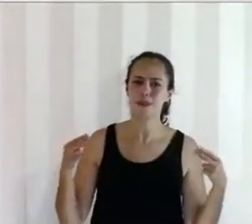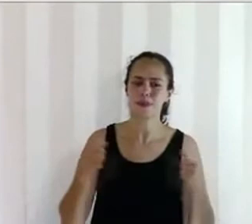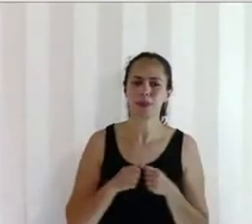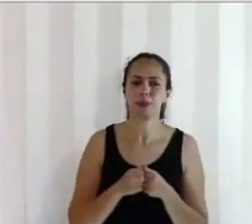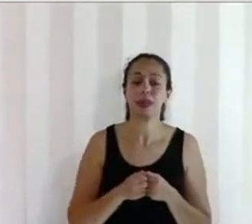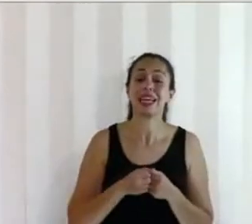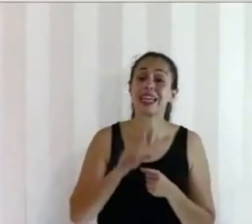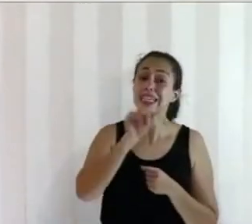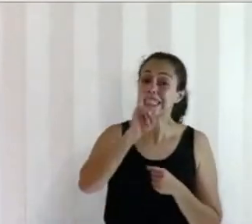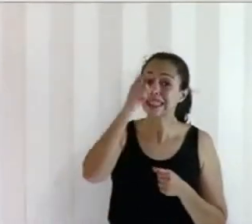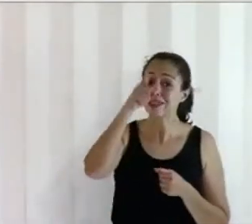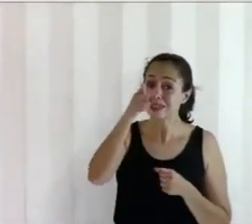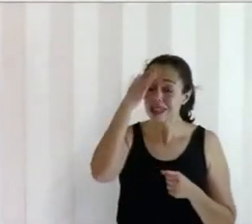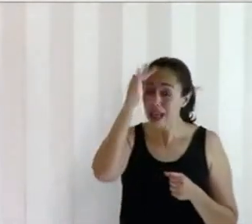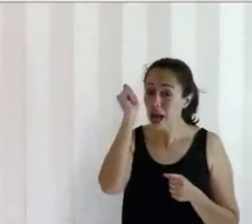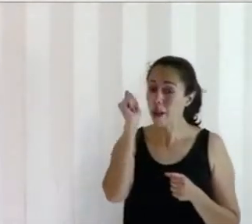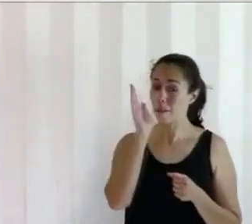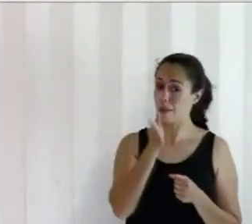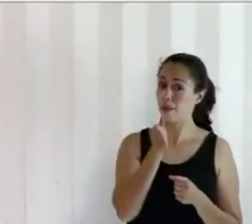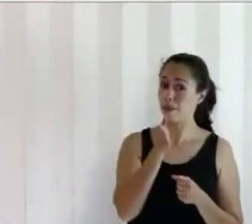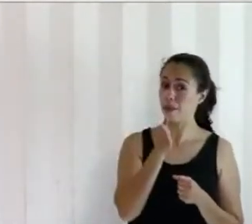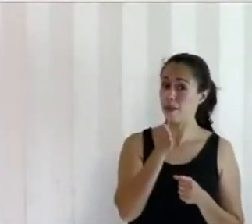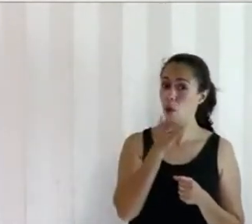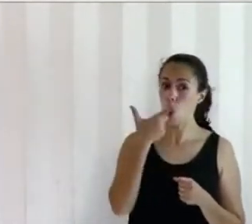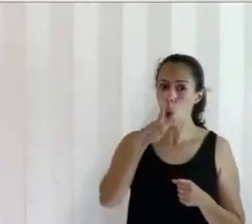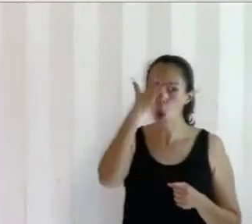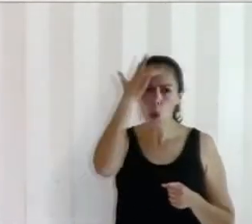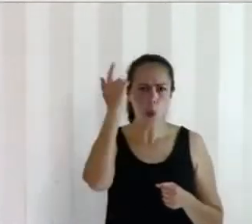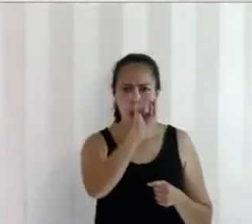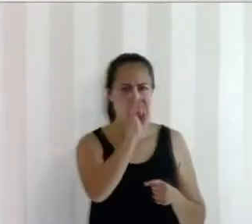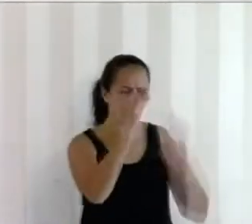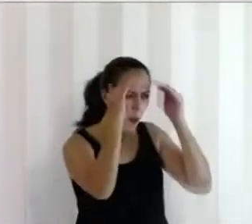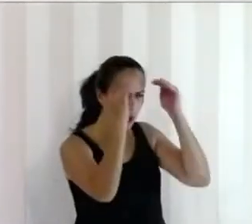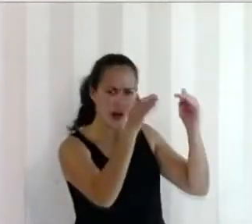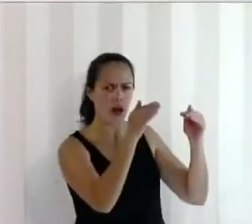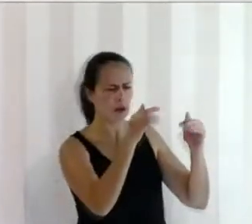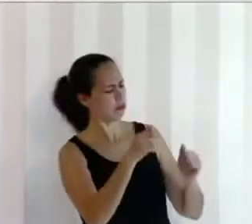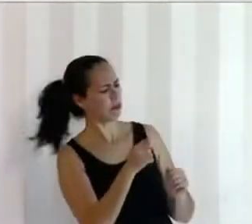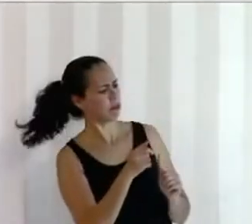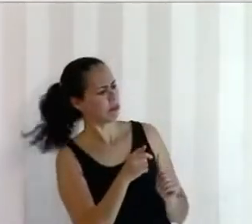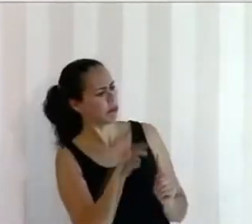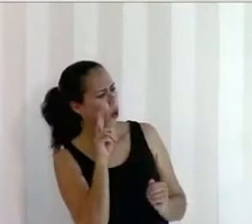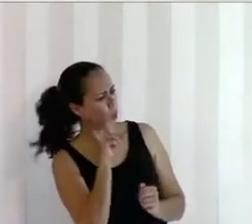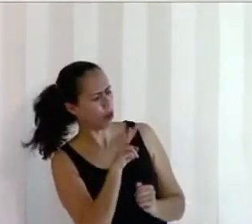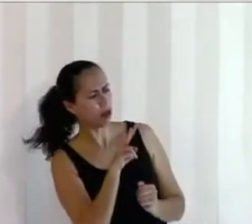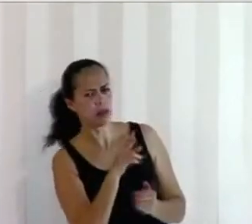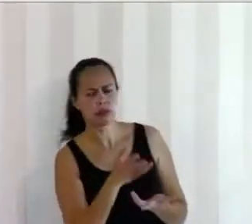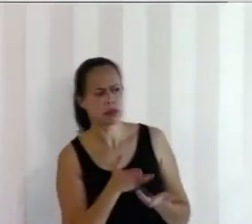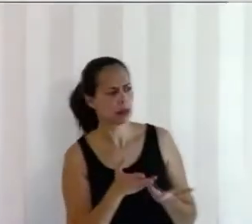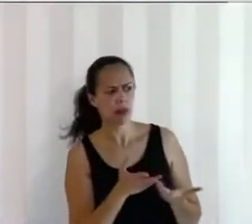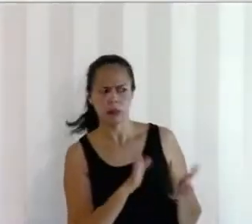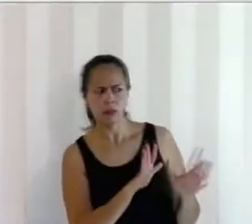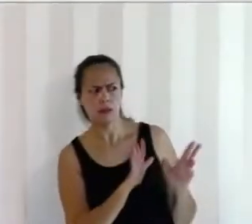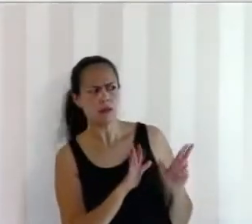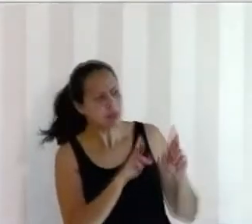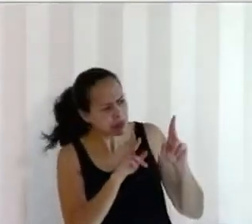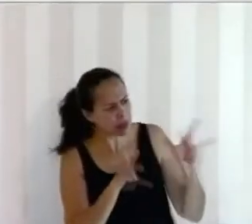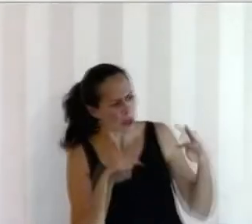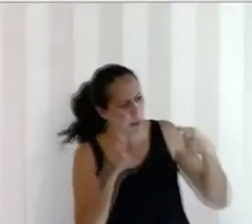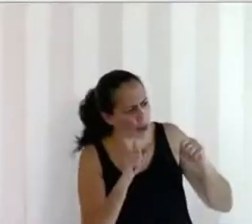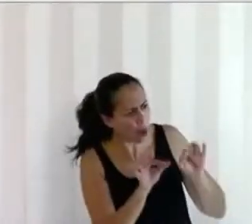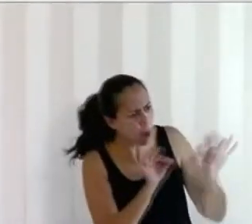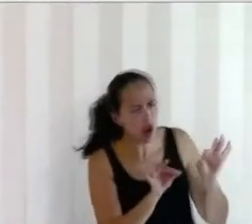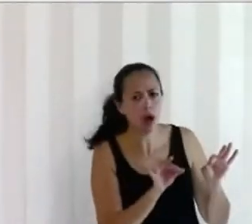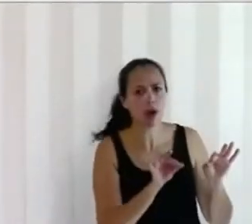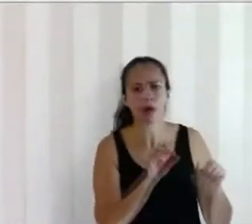desobediência. Não é estranho um discípulo conformado com a desobediência?